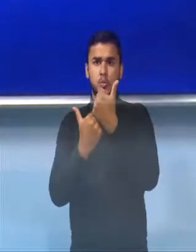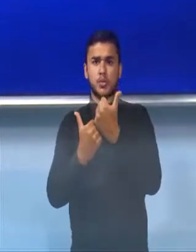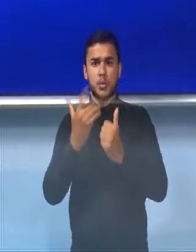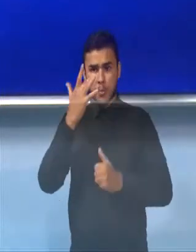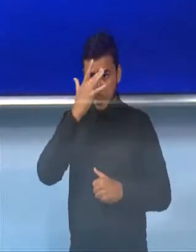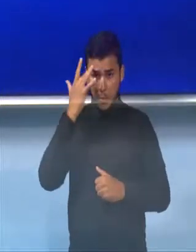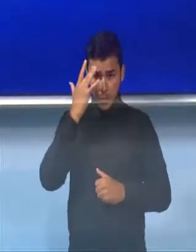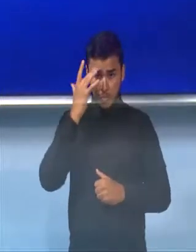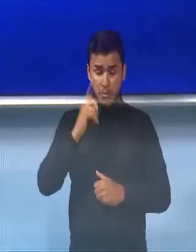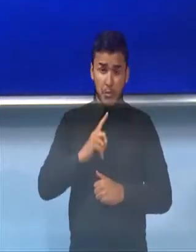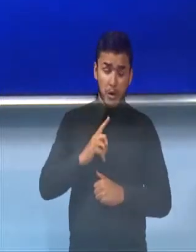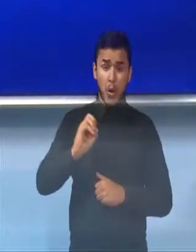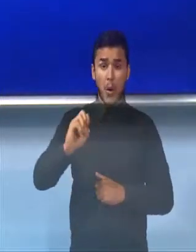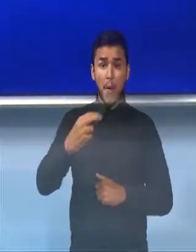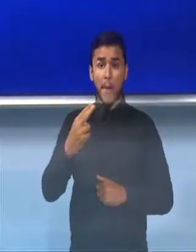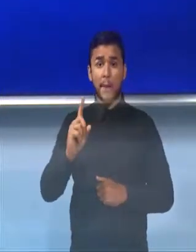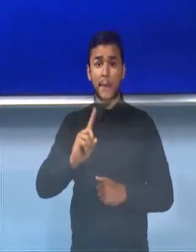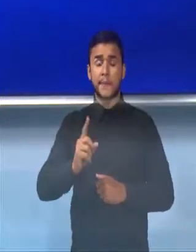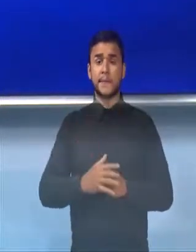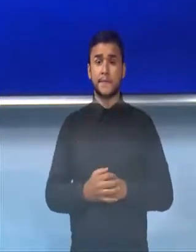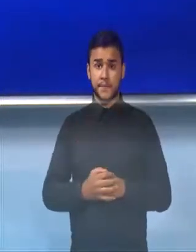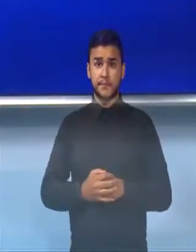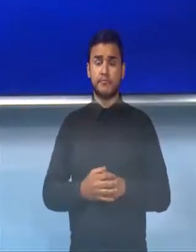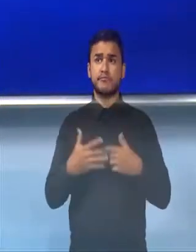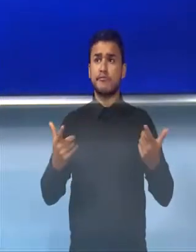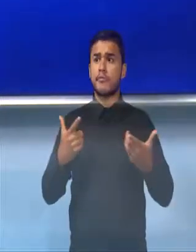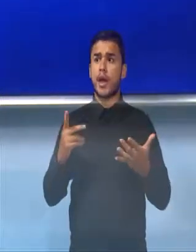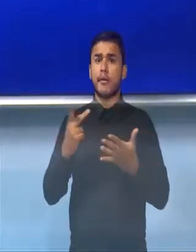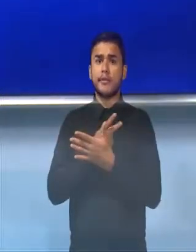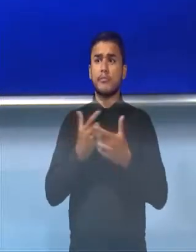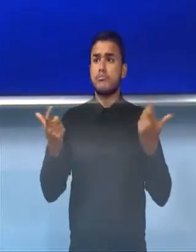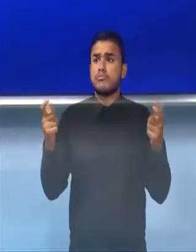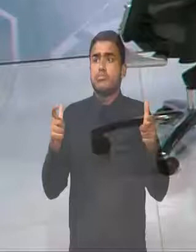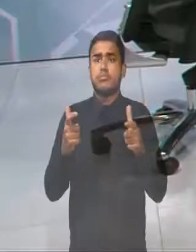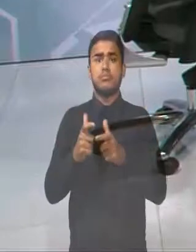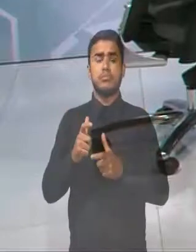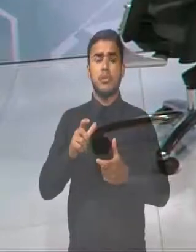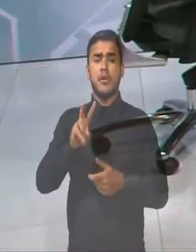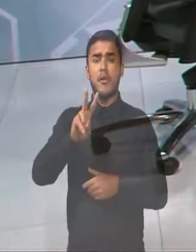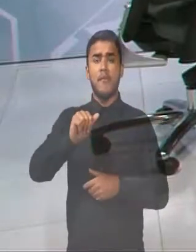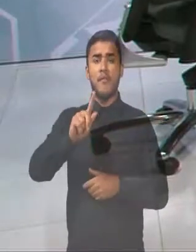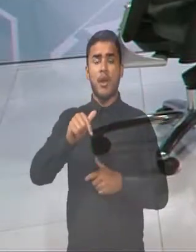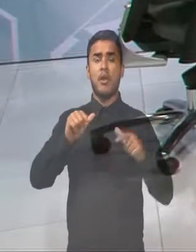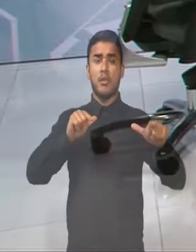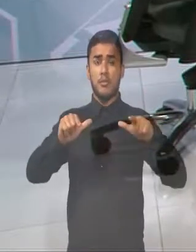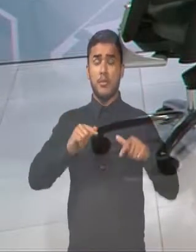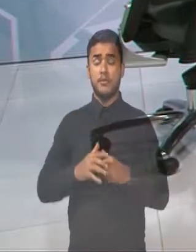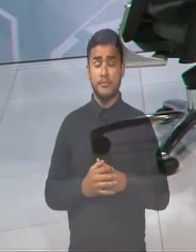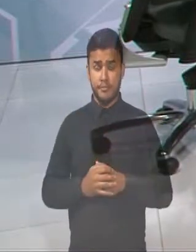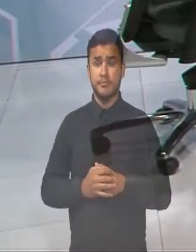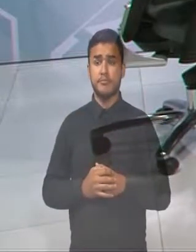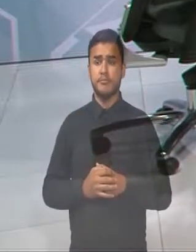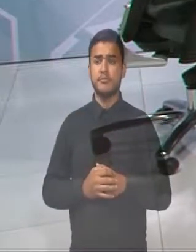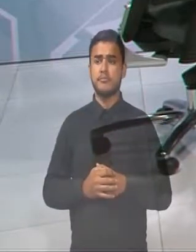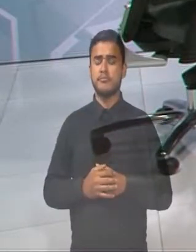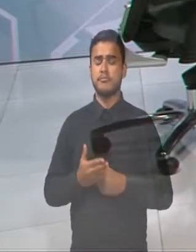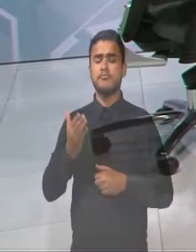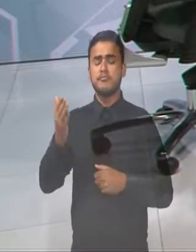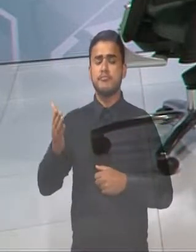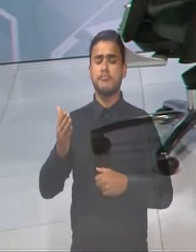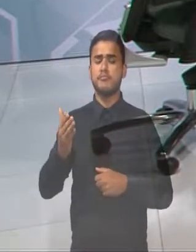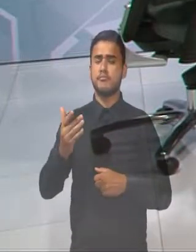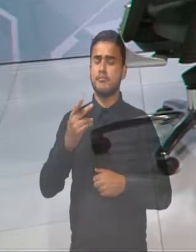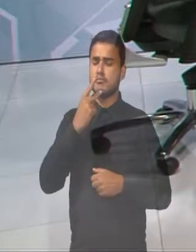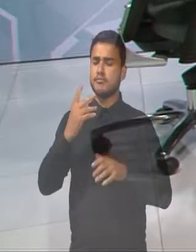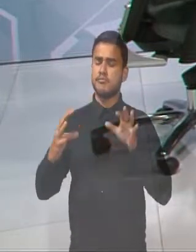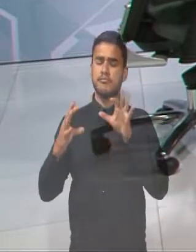suprir essa, digamos, eliminação desses empregos e a não criação de outros. Mas aqui, o que você trouxe é um outro programa, que você está